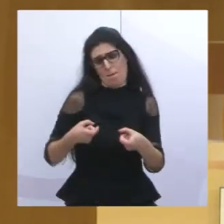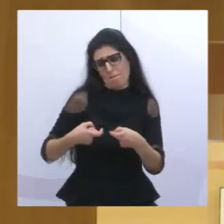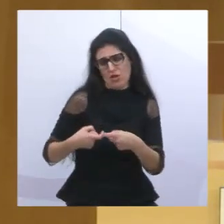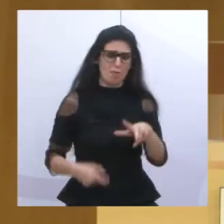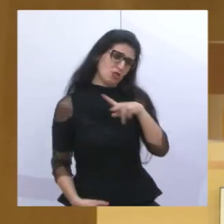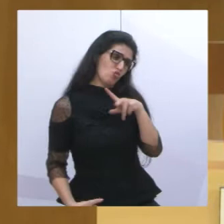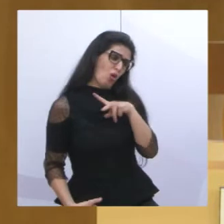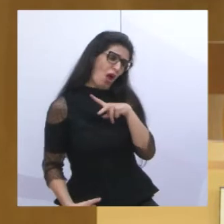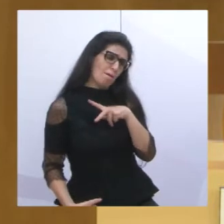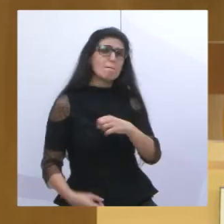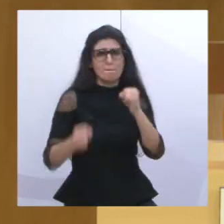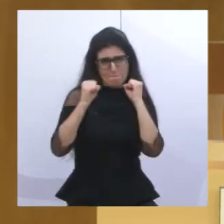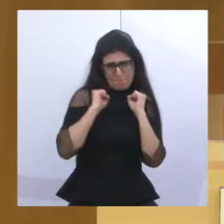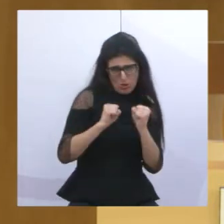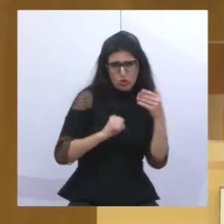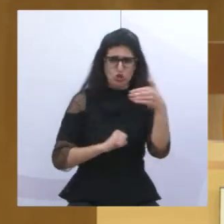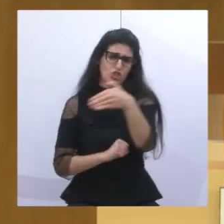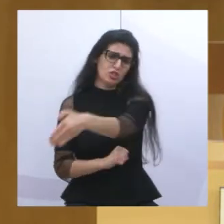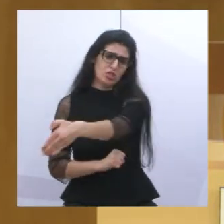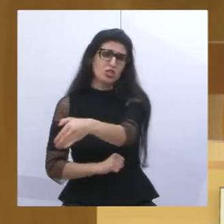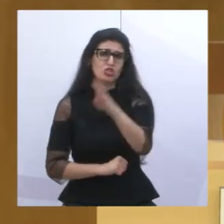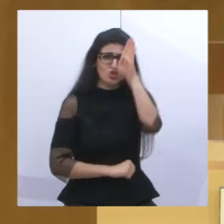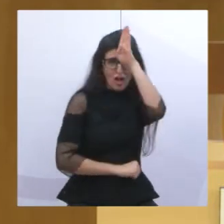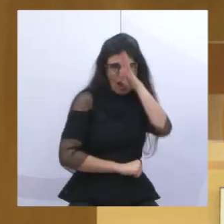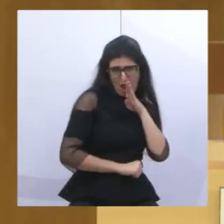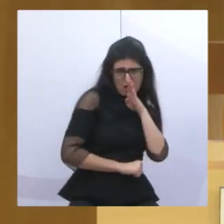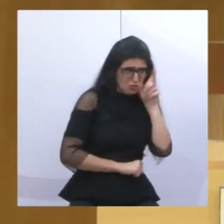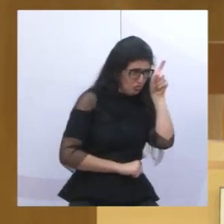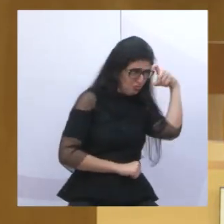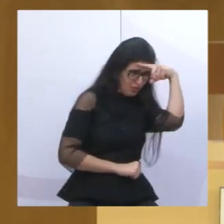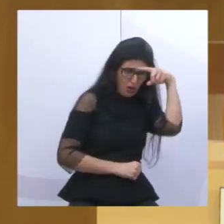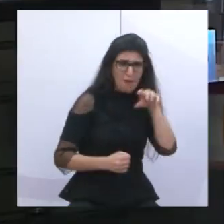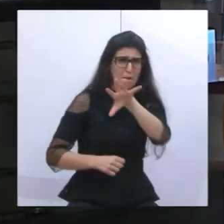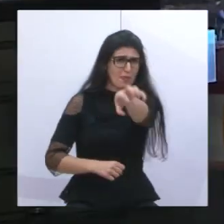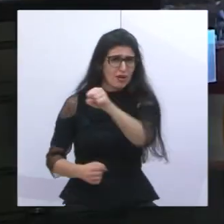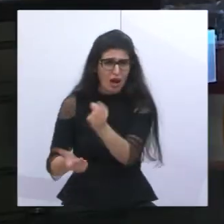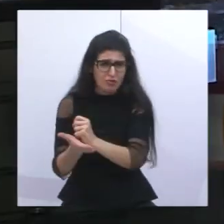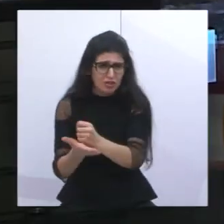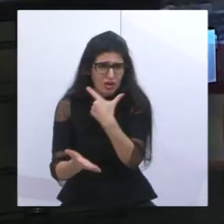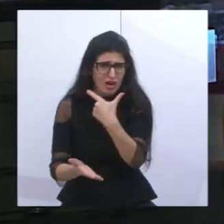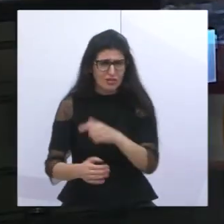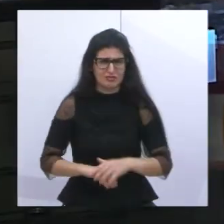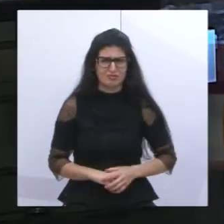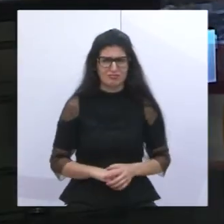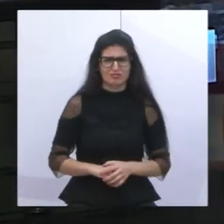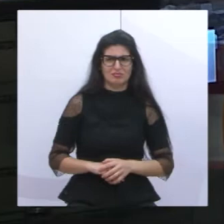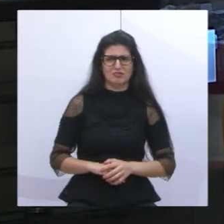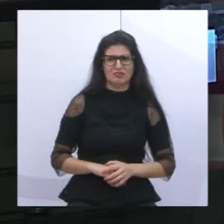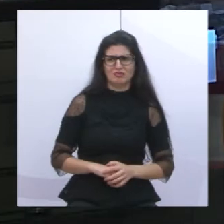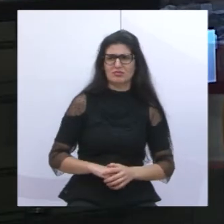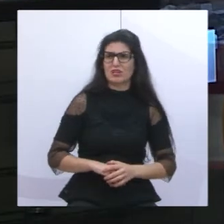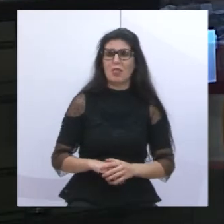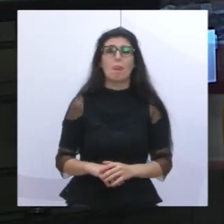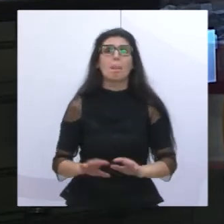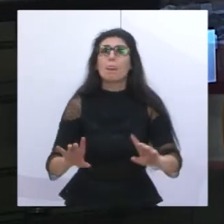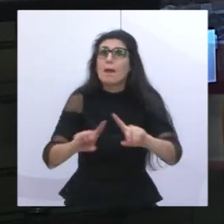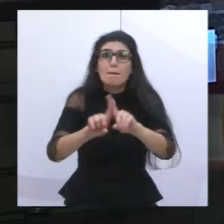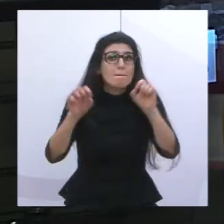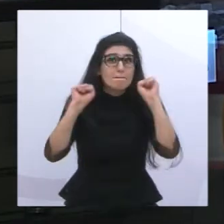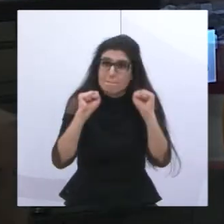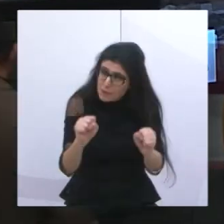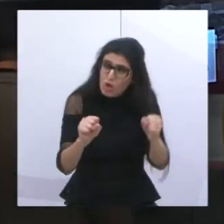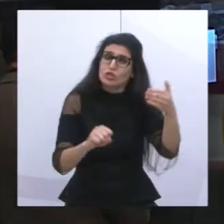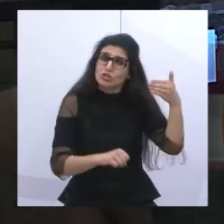retirar o remédio na rede pública. É só passar pela rede, ninguém está negando, é só passar